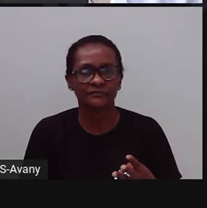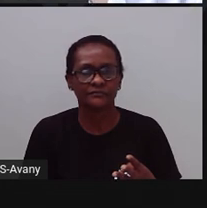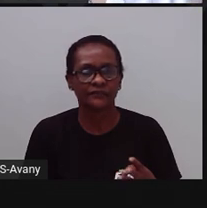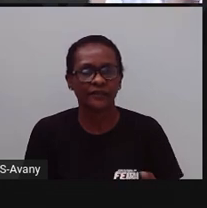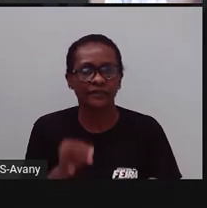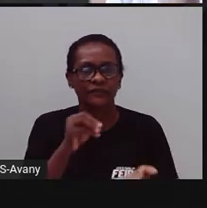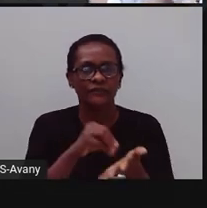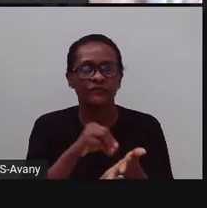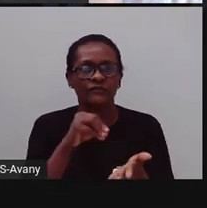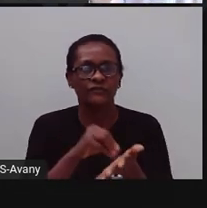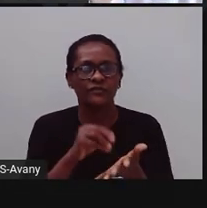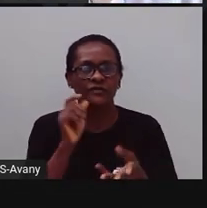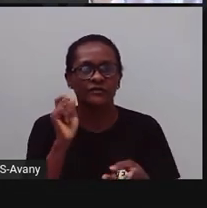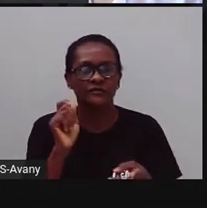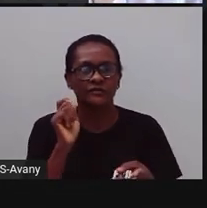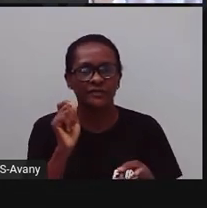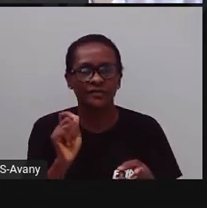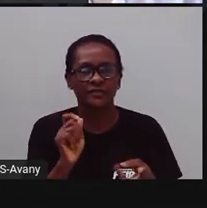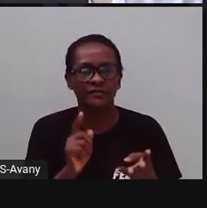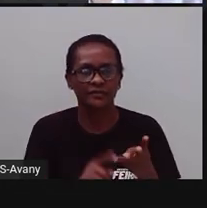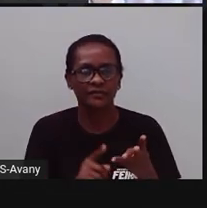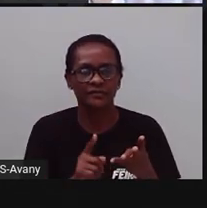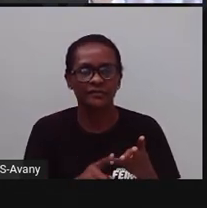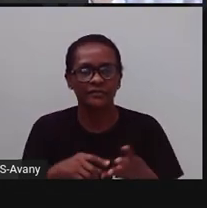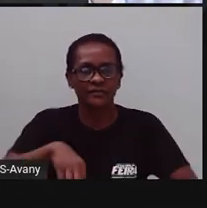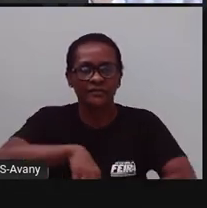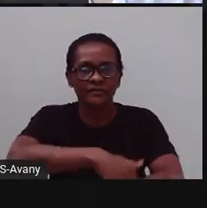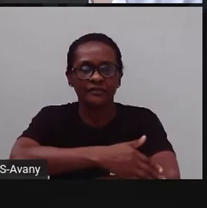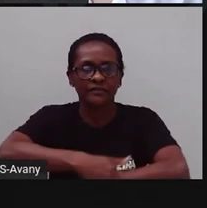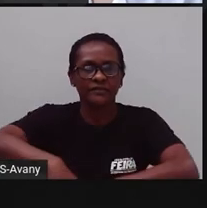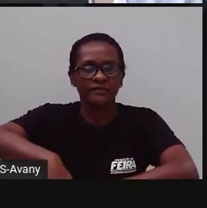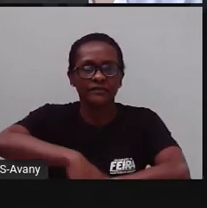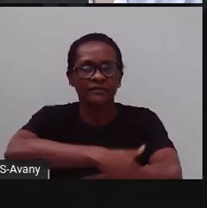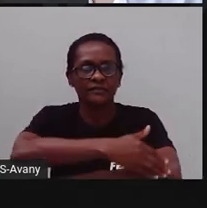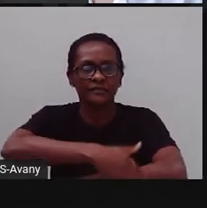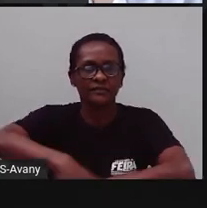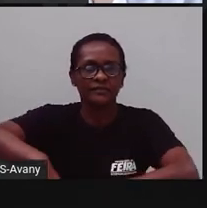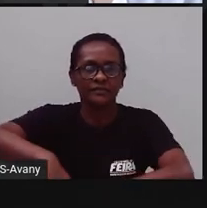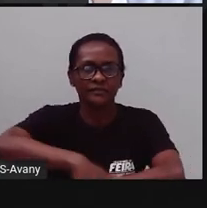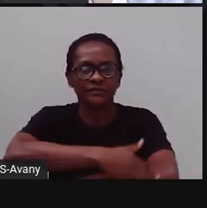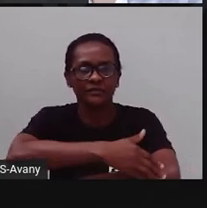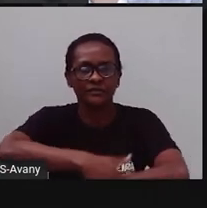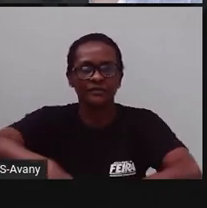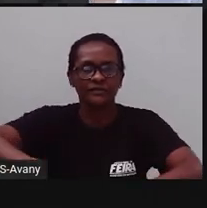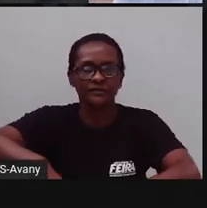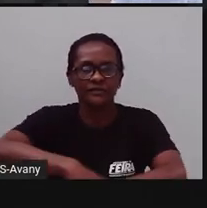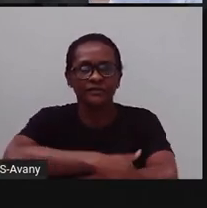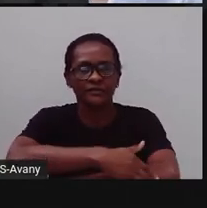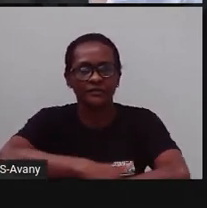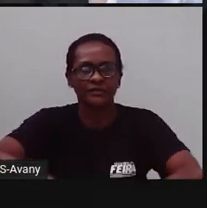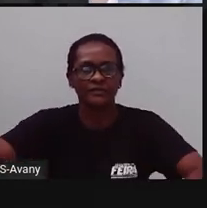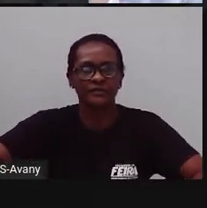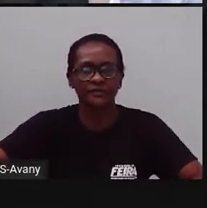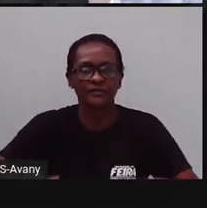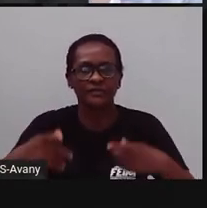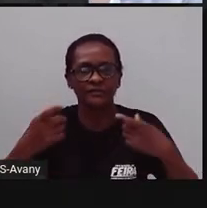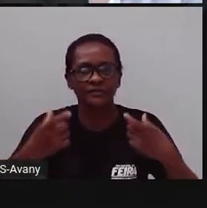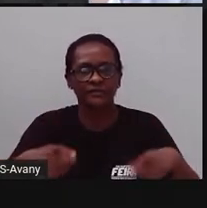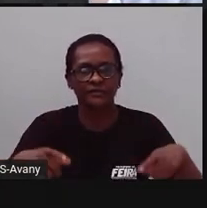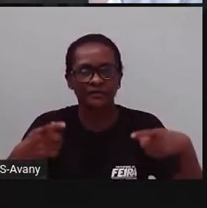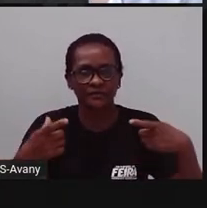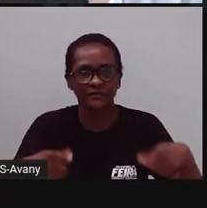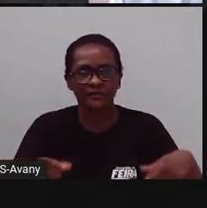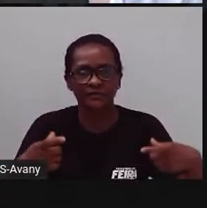Tá faltando uma informação importante que é o que o quem sabe qual é essa formação o local onde